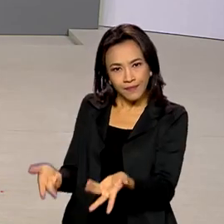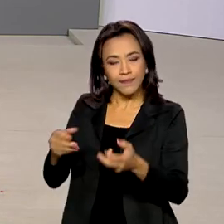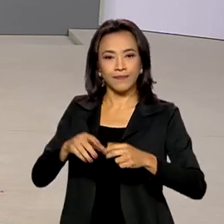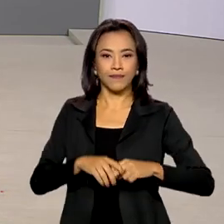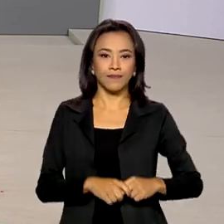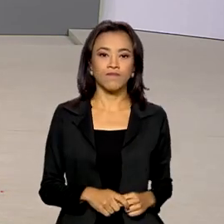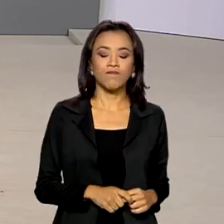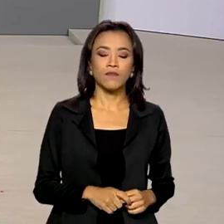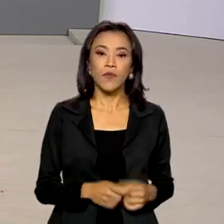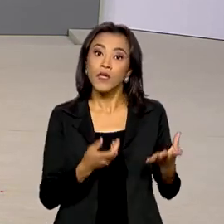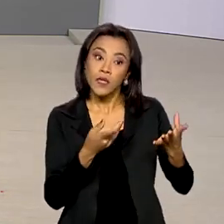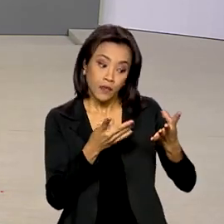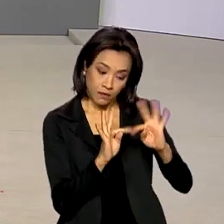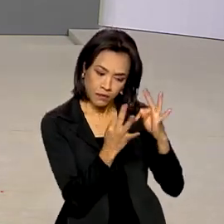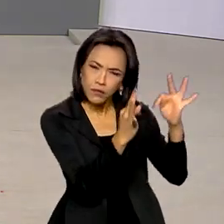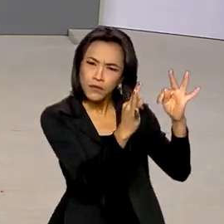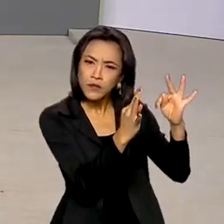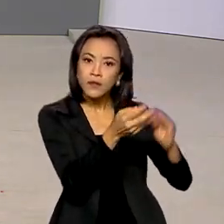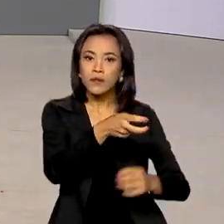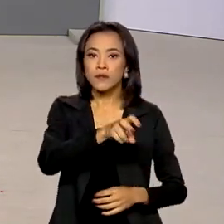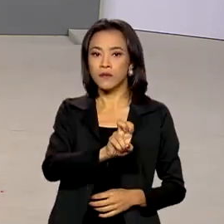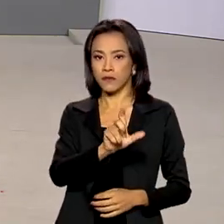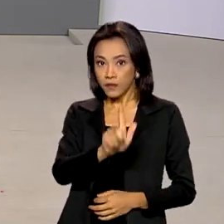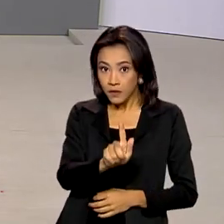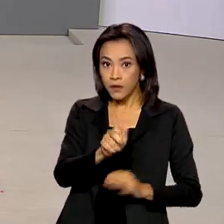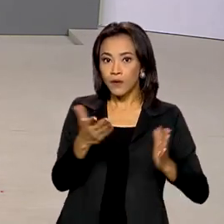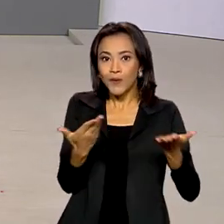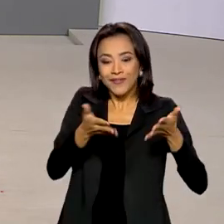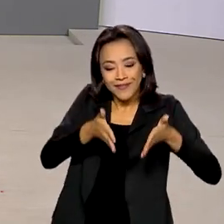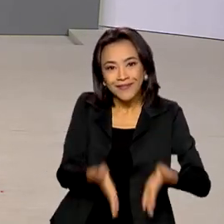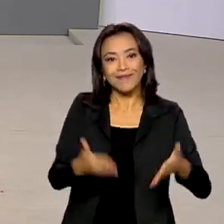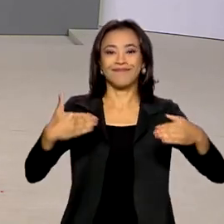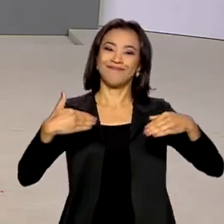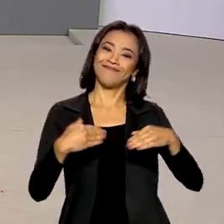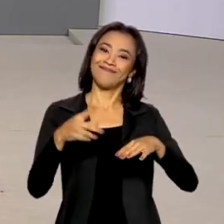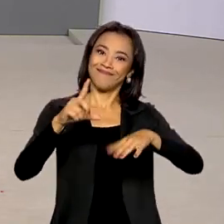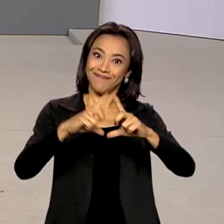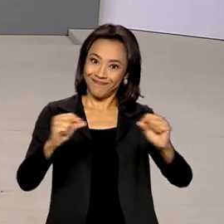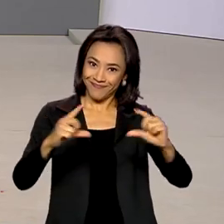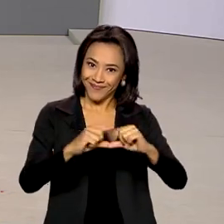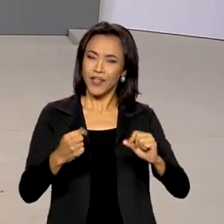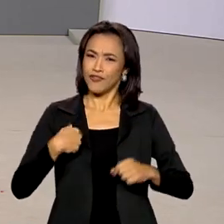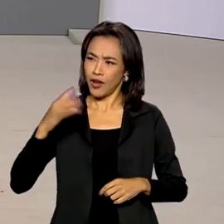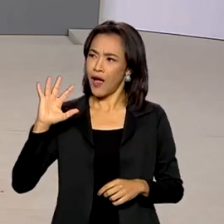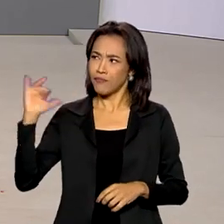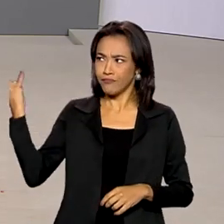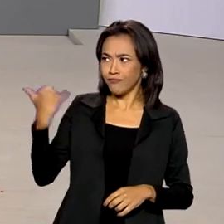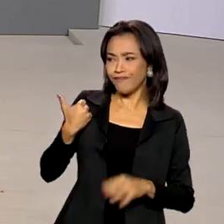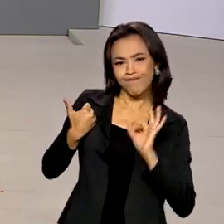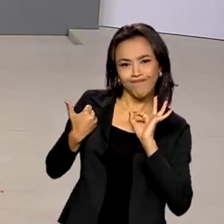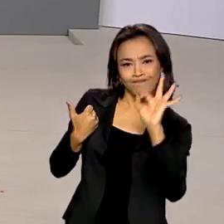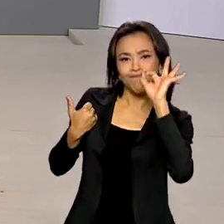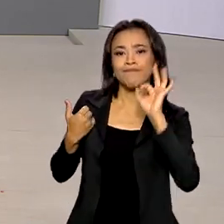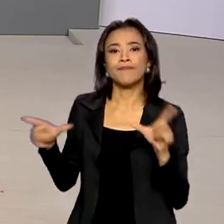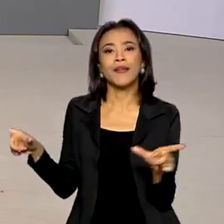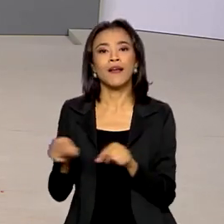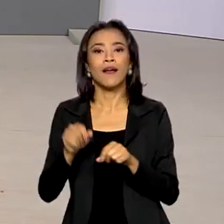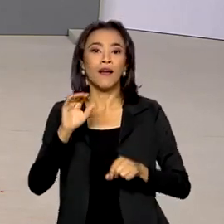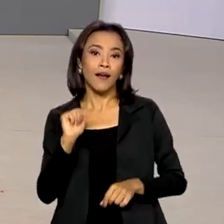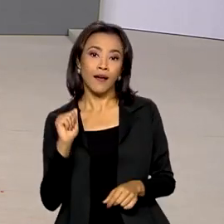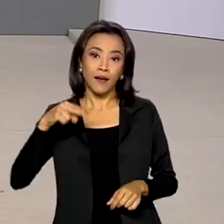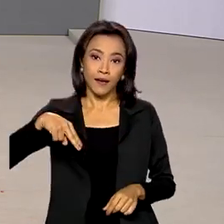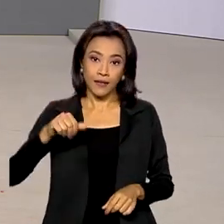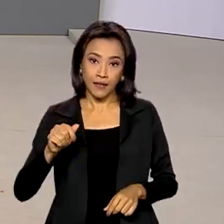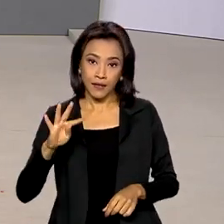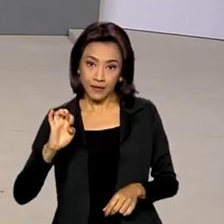e a tecnologia 5g chega hoje a Brasília a informação foi confirmada pela ANATEL e quem